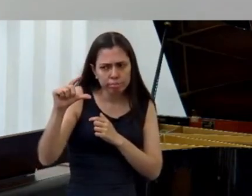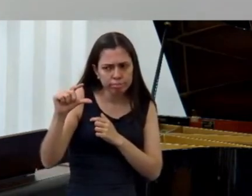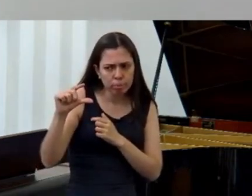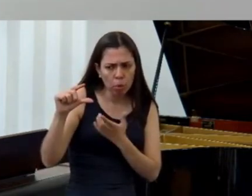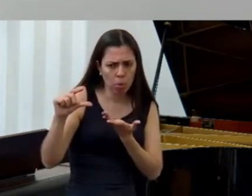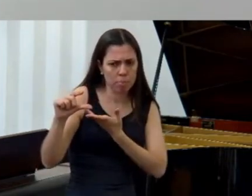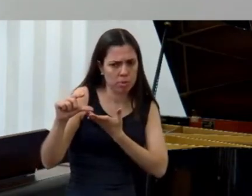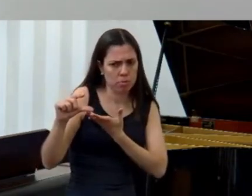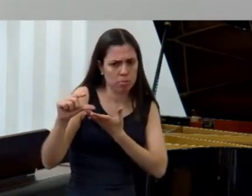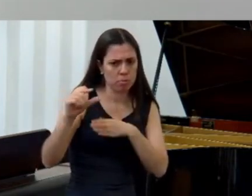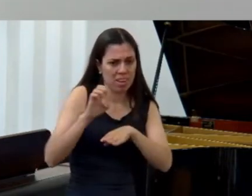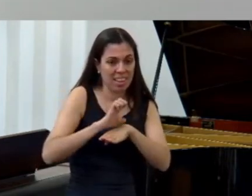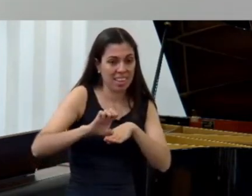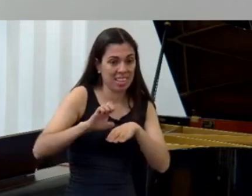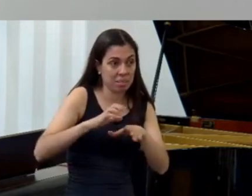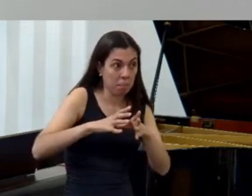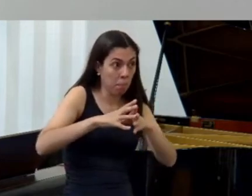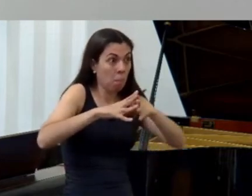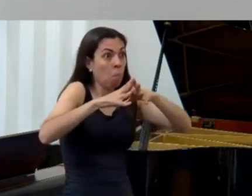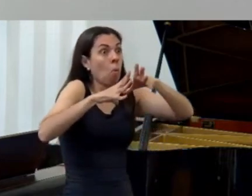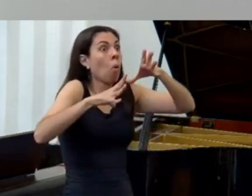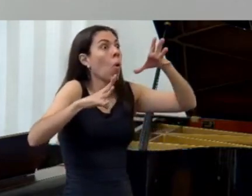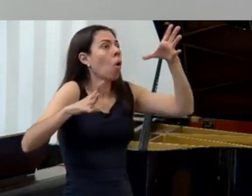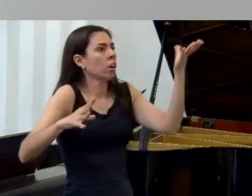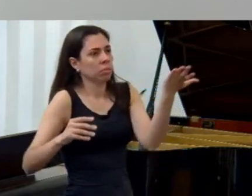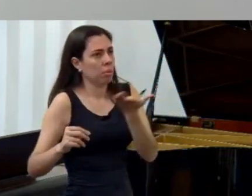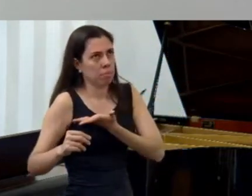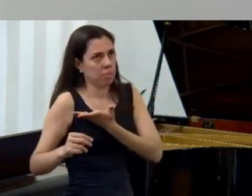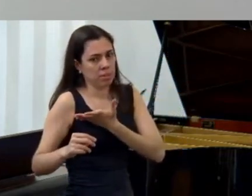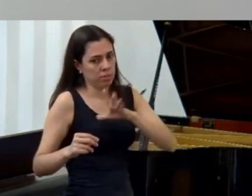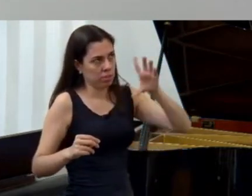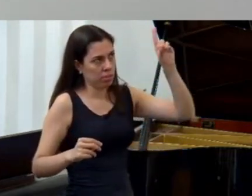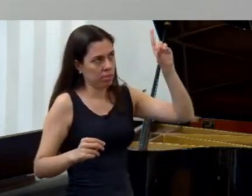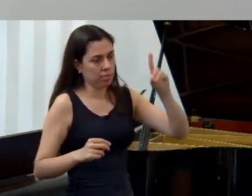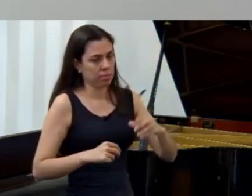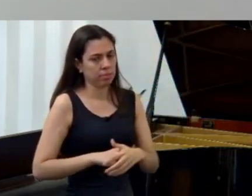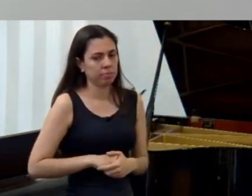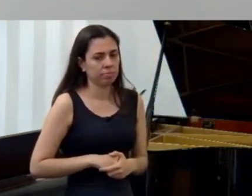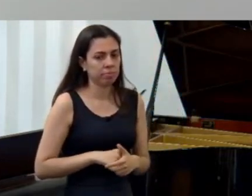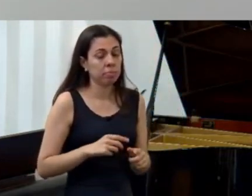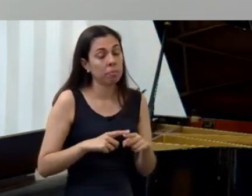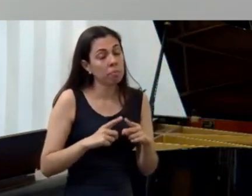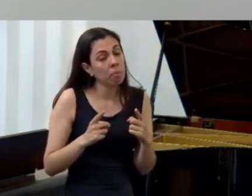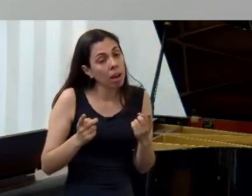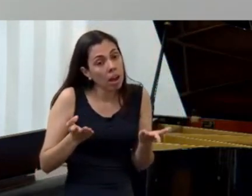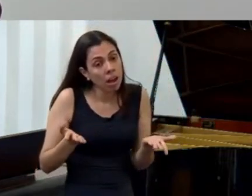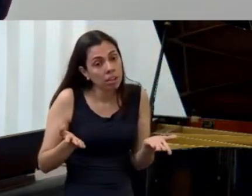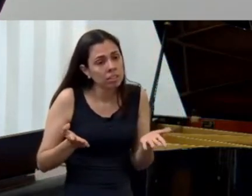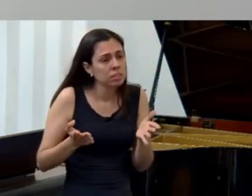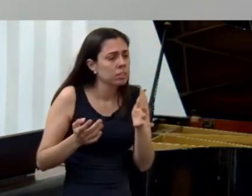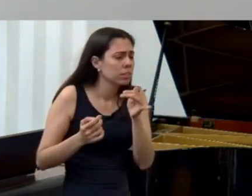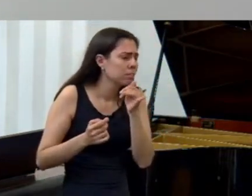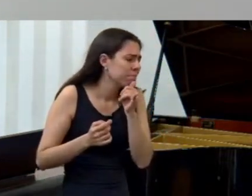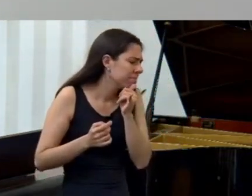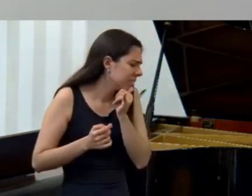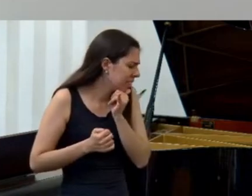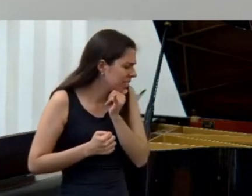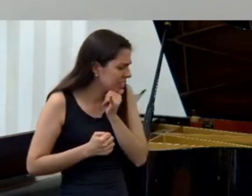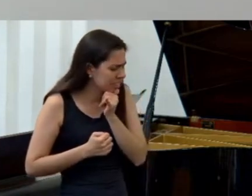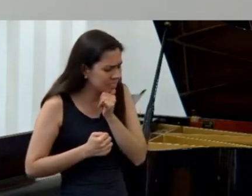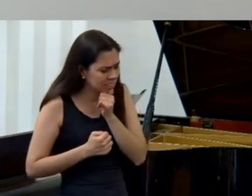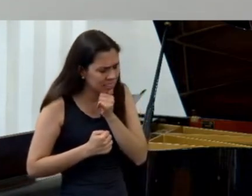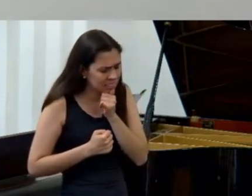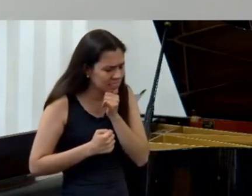sintomas de um cansaço, de uma tristeza, está deprimido, ele